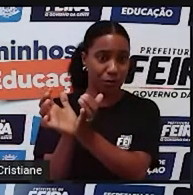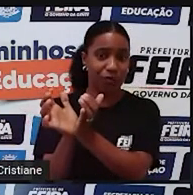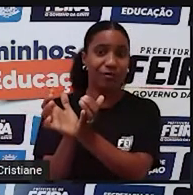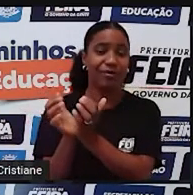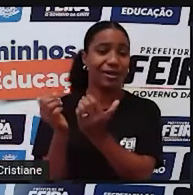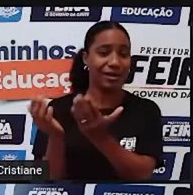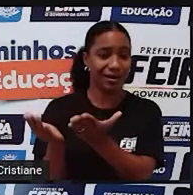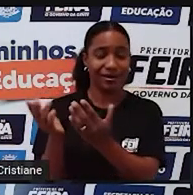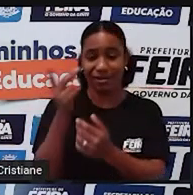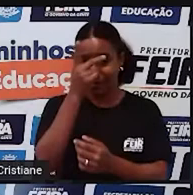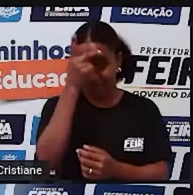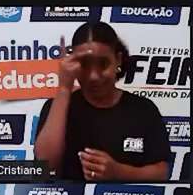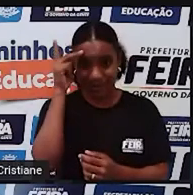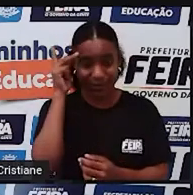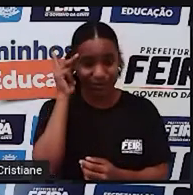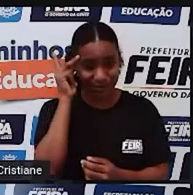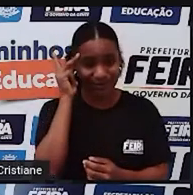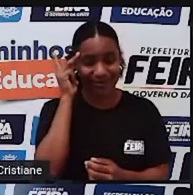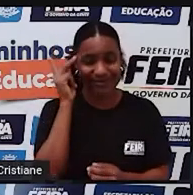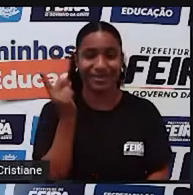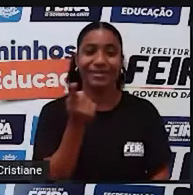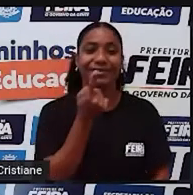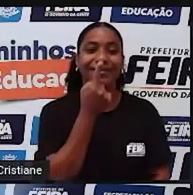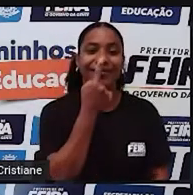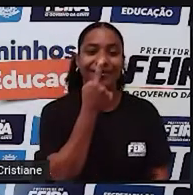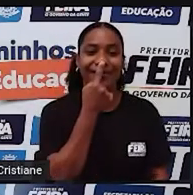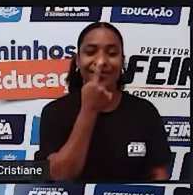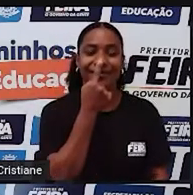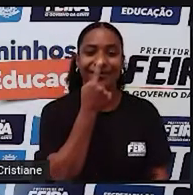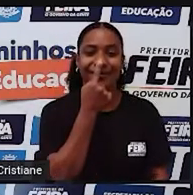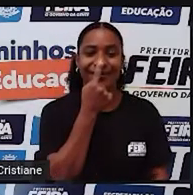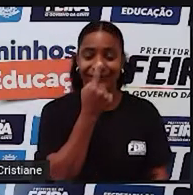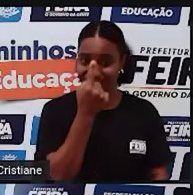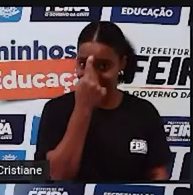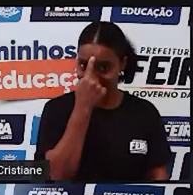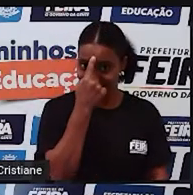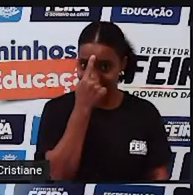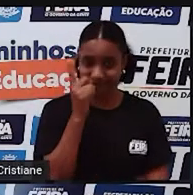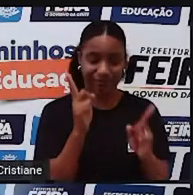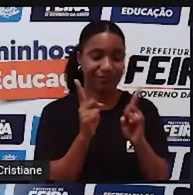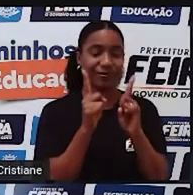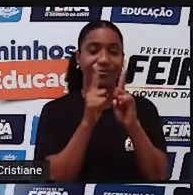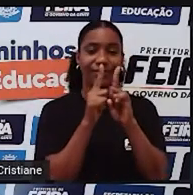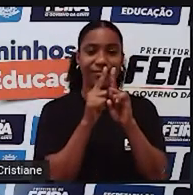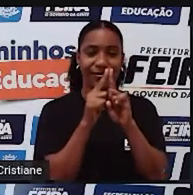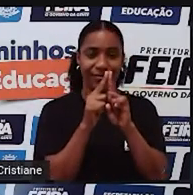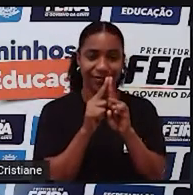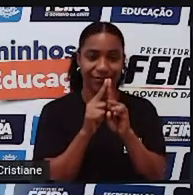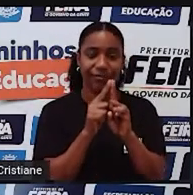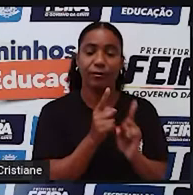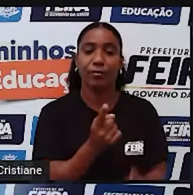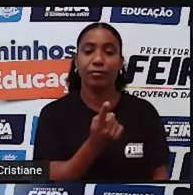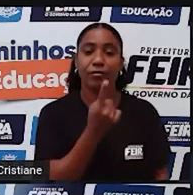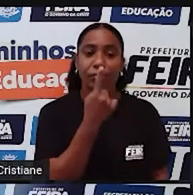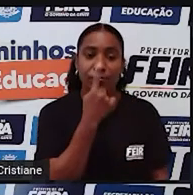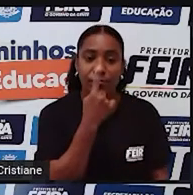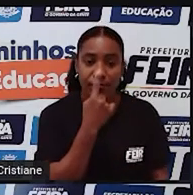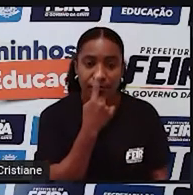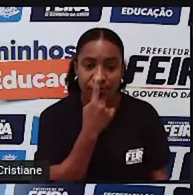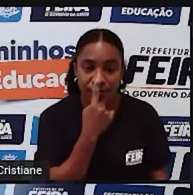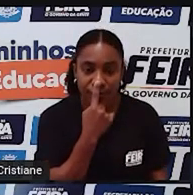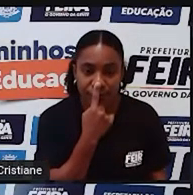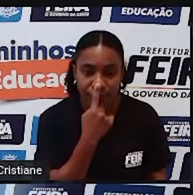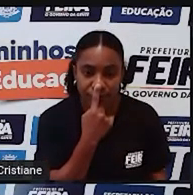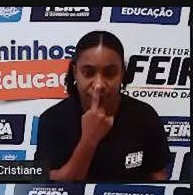que duas pessoas encostam seus narizes e testas, e eles acreditam que quando fazem